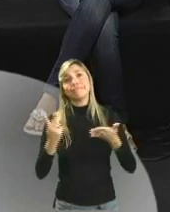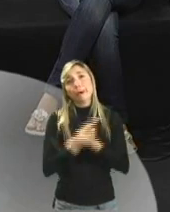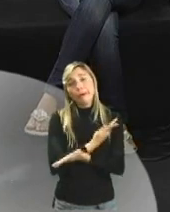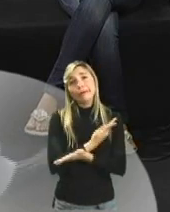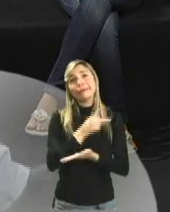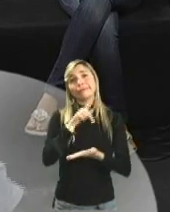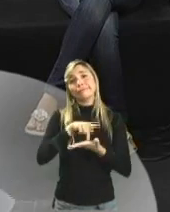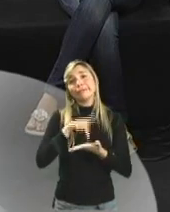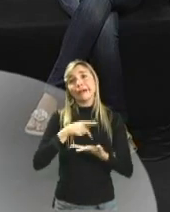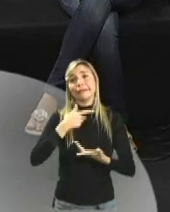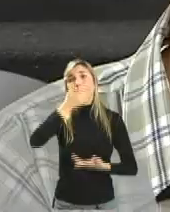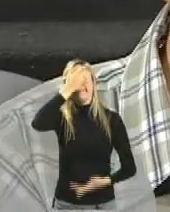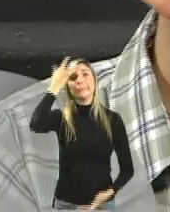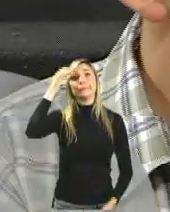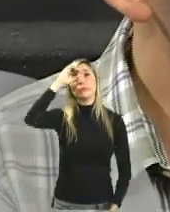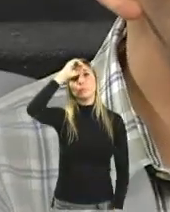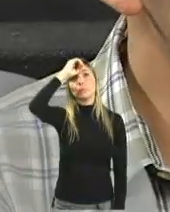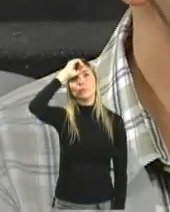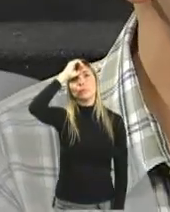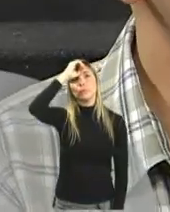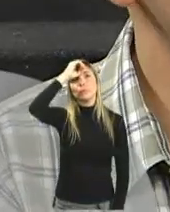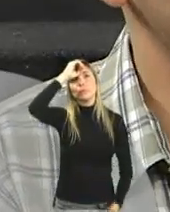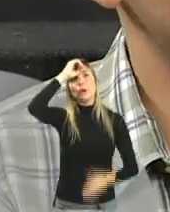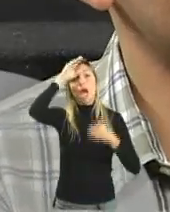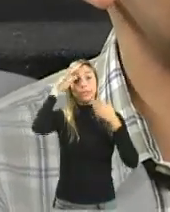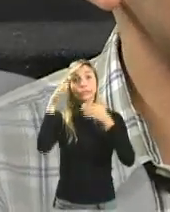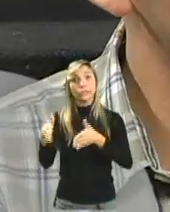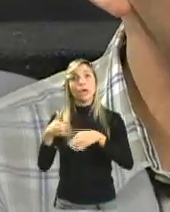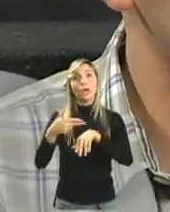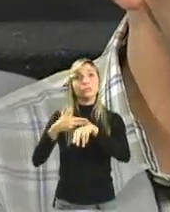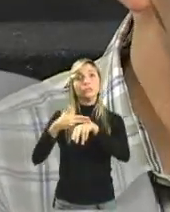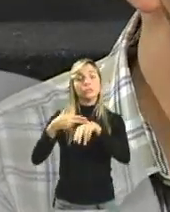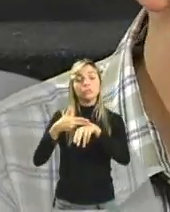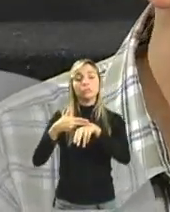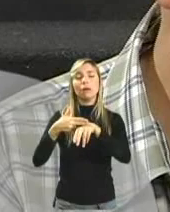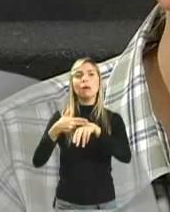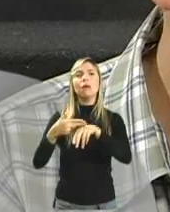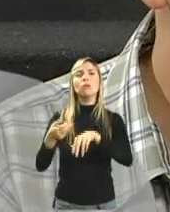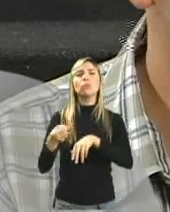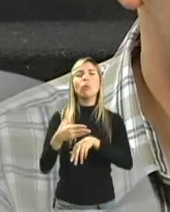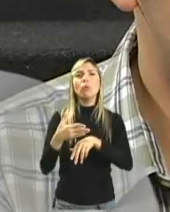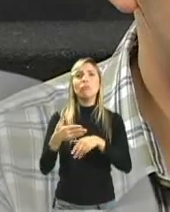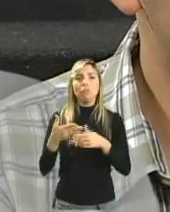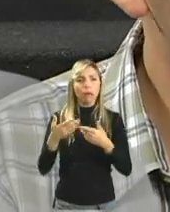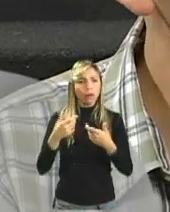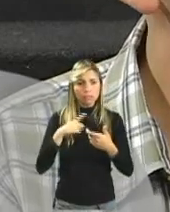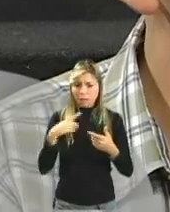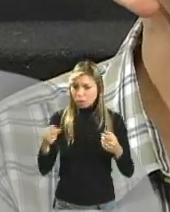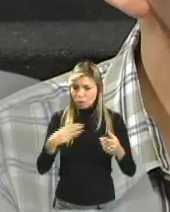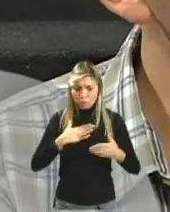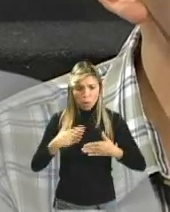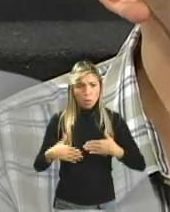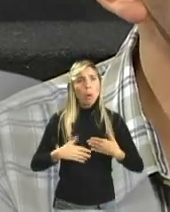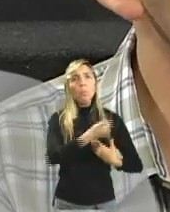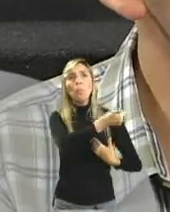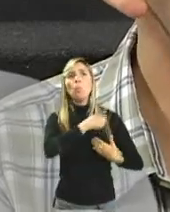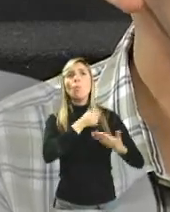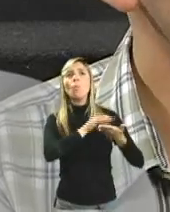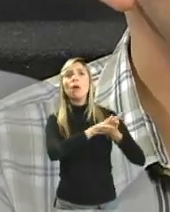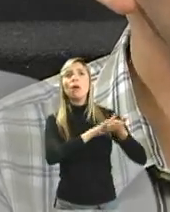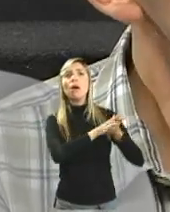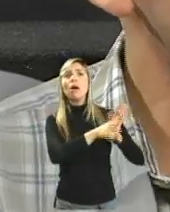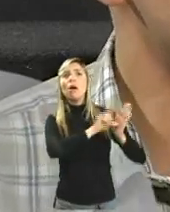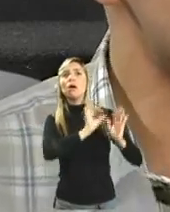acabam acontecendo dessa forma ainda. Porque o ideal da atenção ao paciente ostomizado é que ela acontecesse realmente na